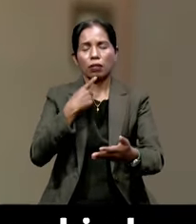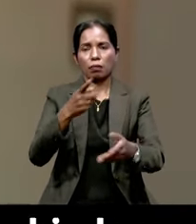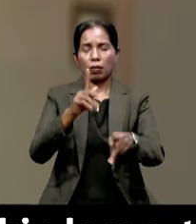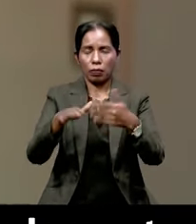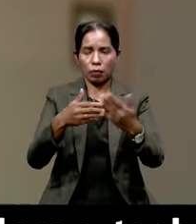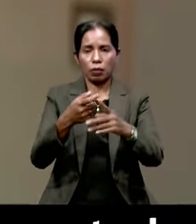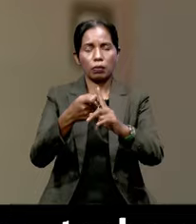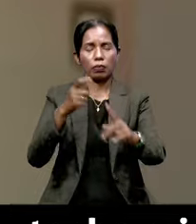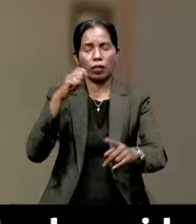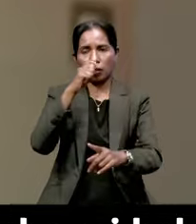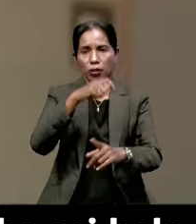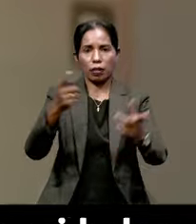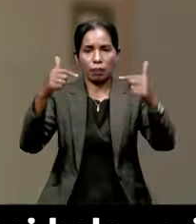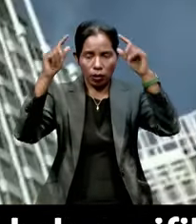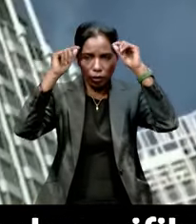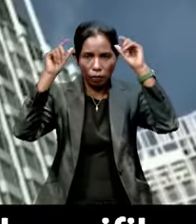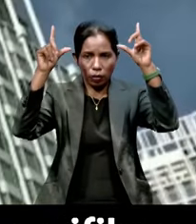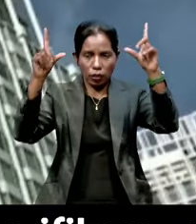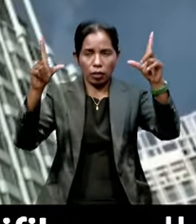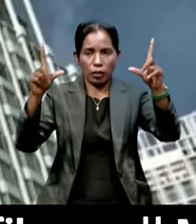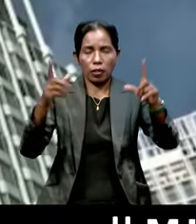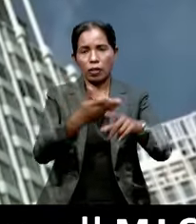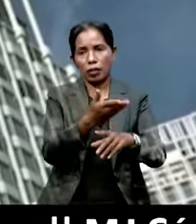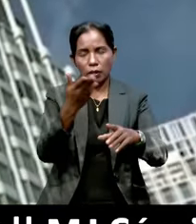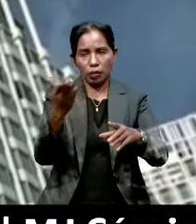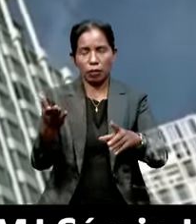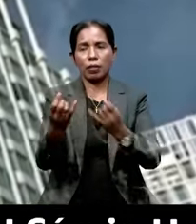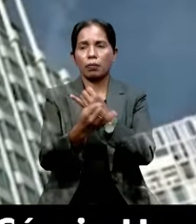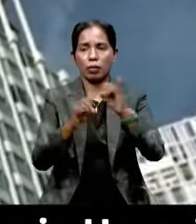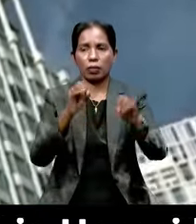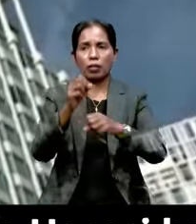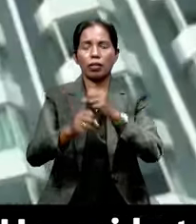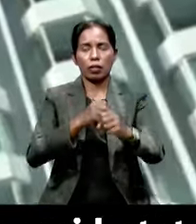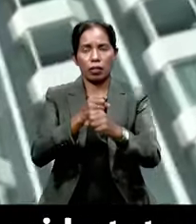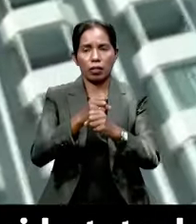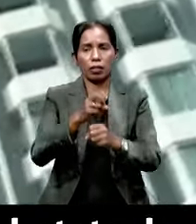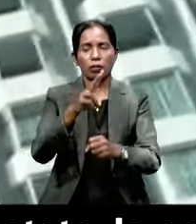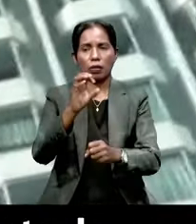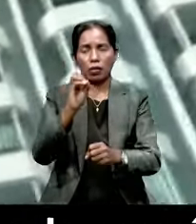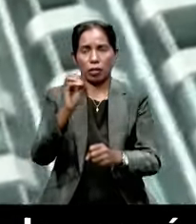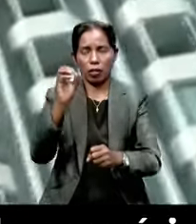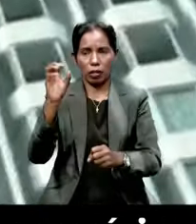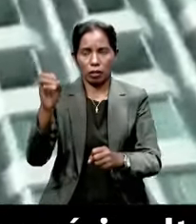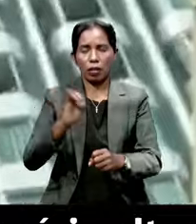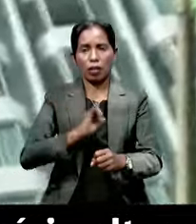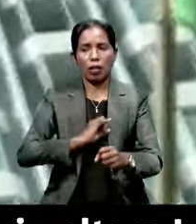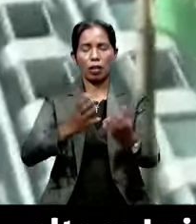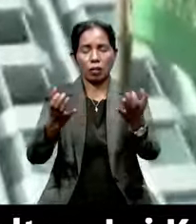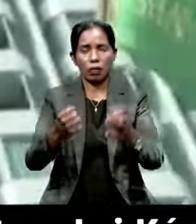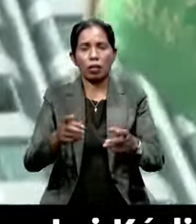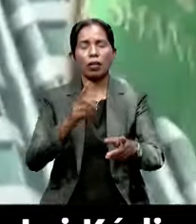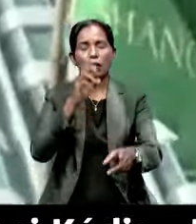husi Taiwan nebe ma ia Timor-Leste, molok independencia ia tinan rihun rua. Hau tete ba sira hau akarak onestu ba